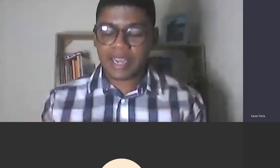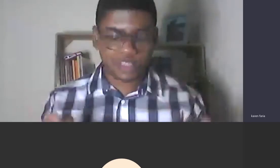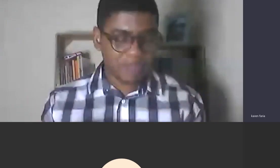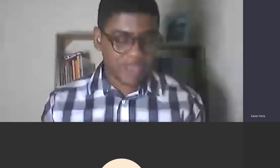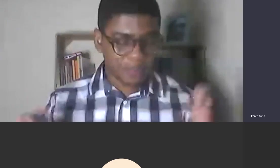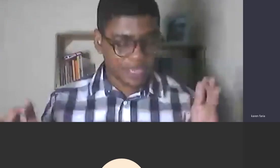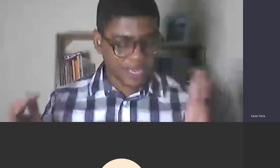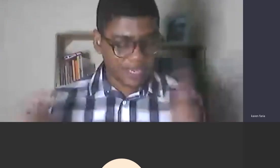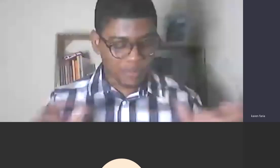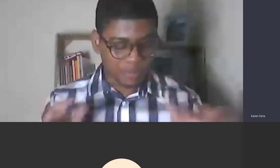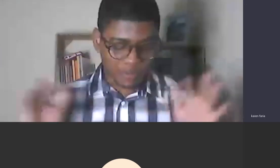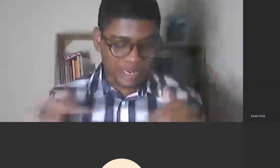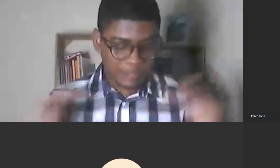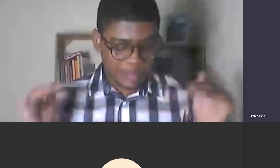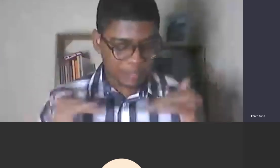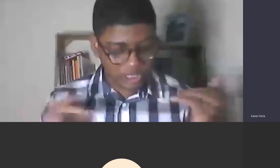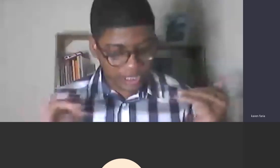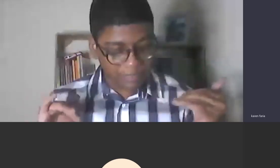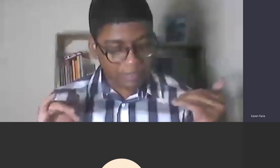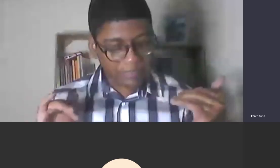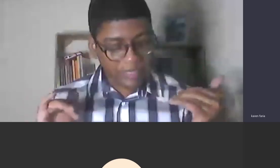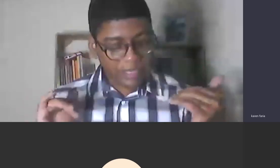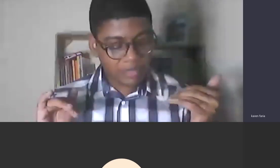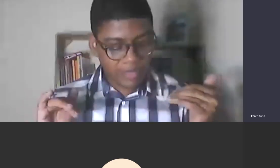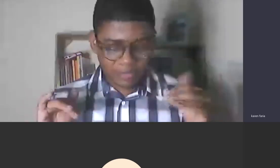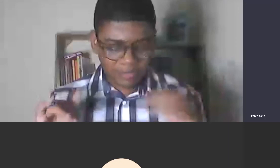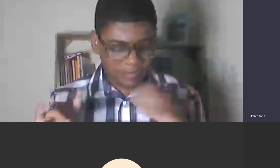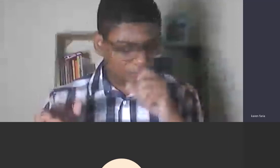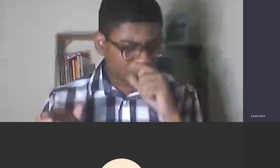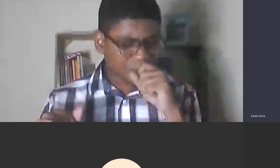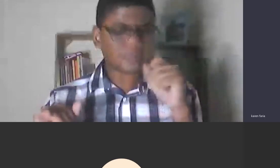alguns sinais de B, porque aqui na minha apostila